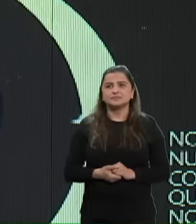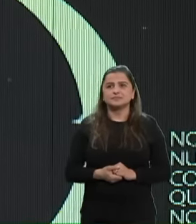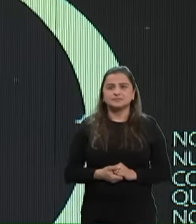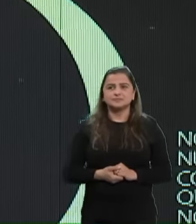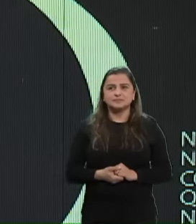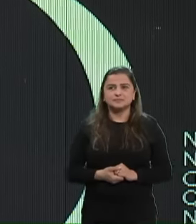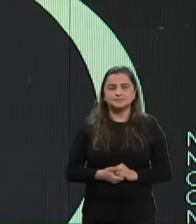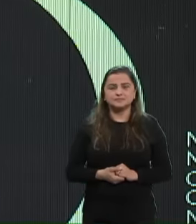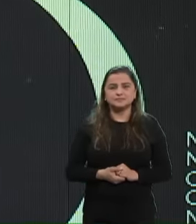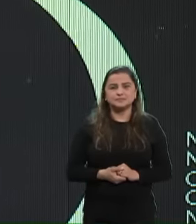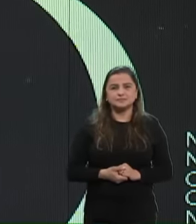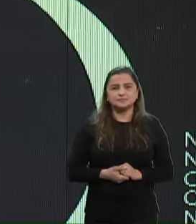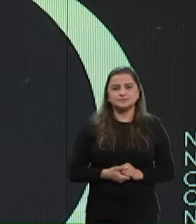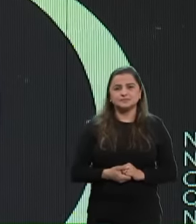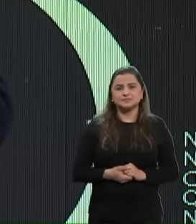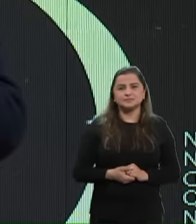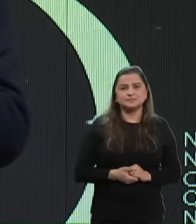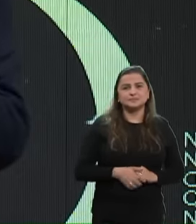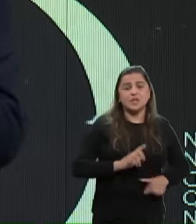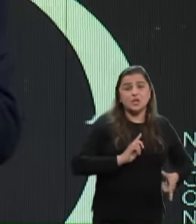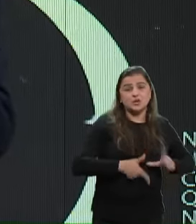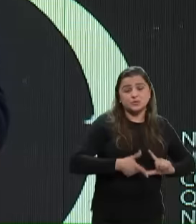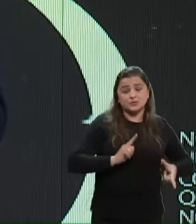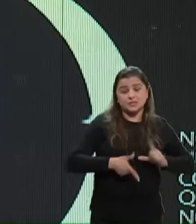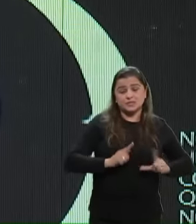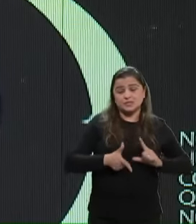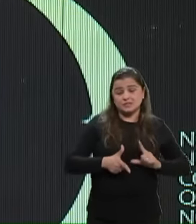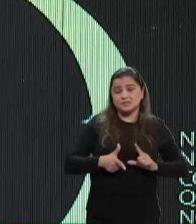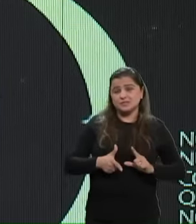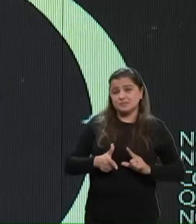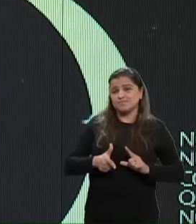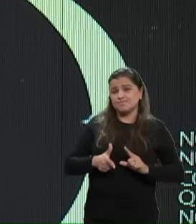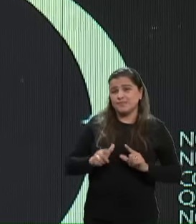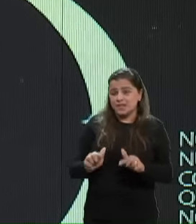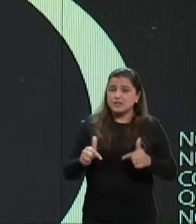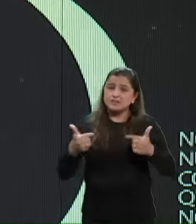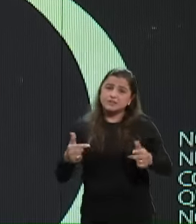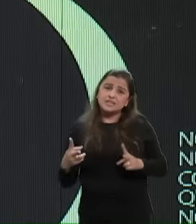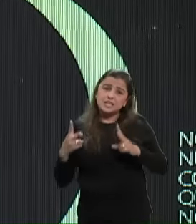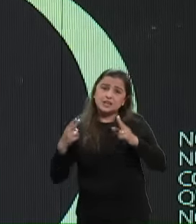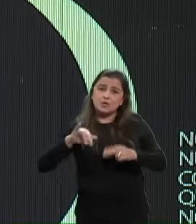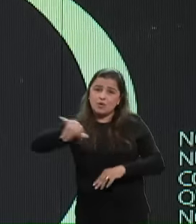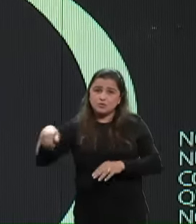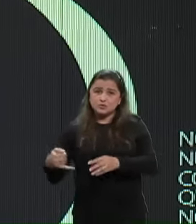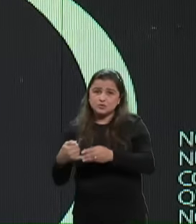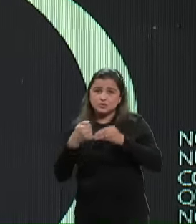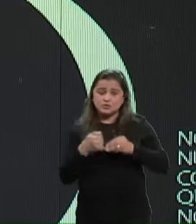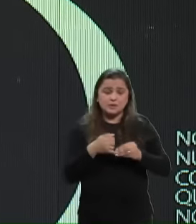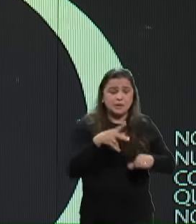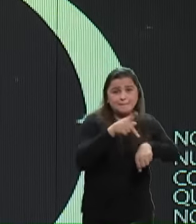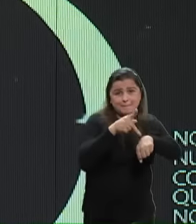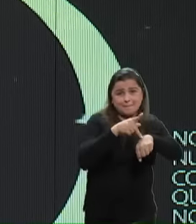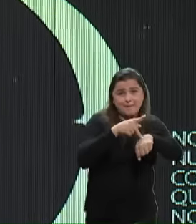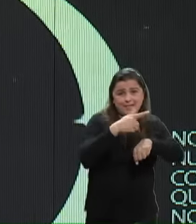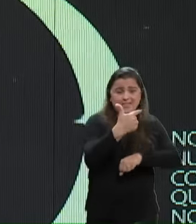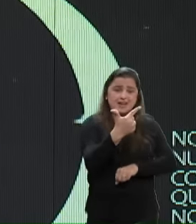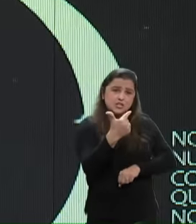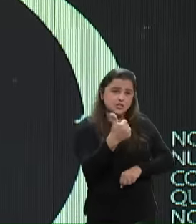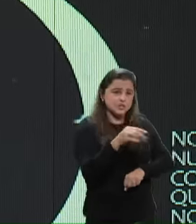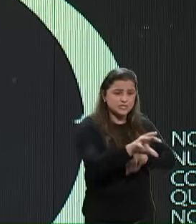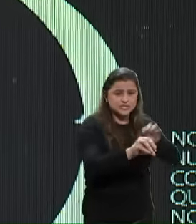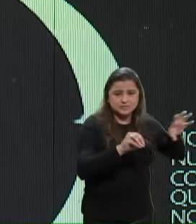Os israelitas fizeram como Josué les había ordenado. Apanharam 12 pedras do meio do Jordão, conforme al